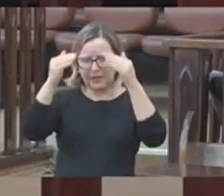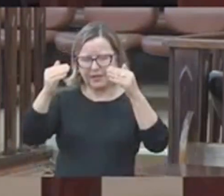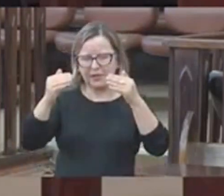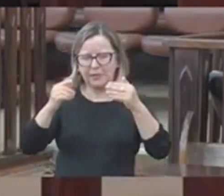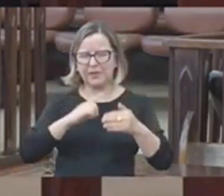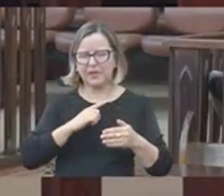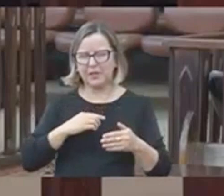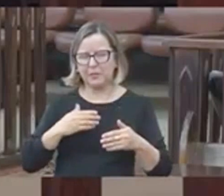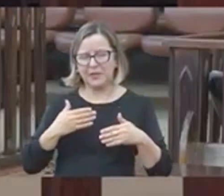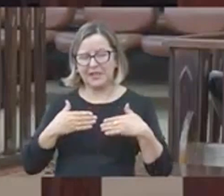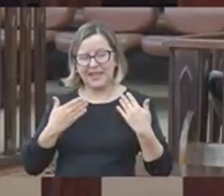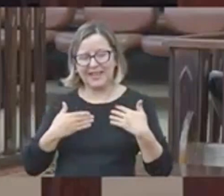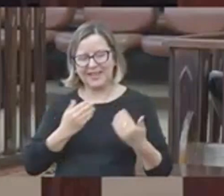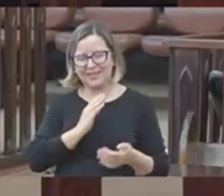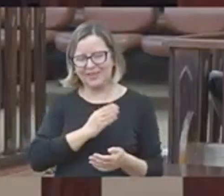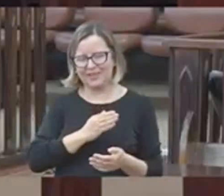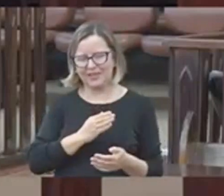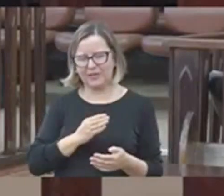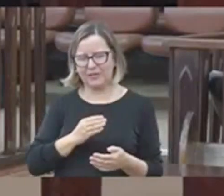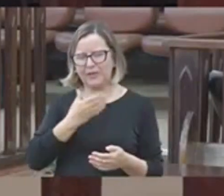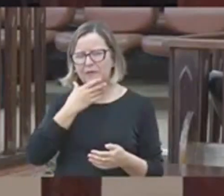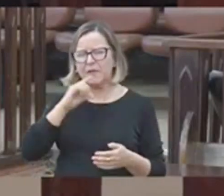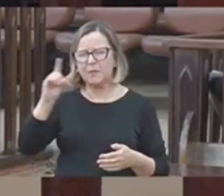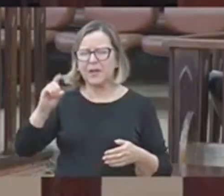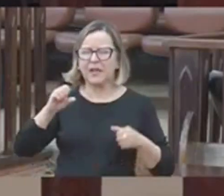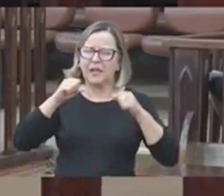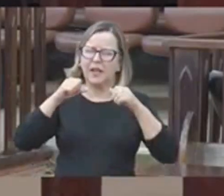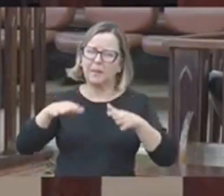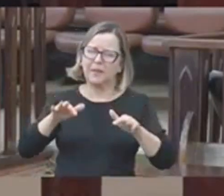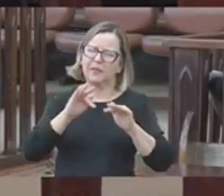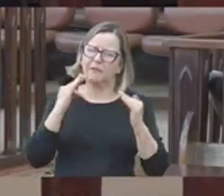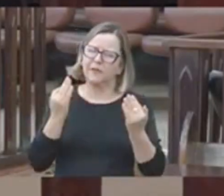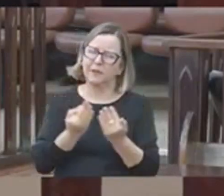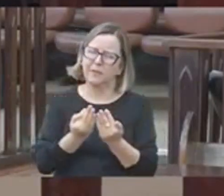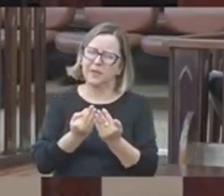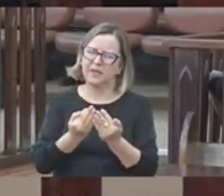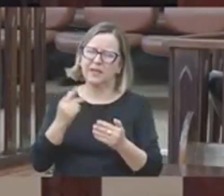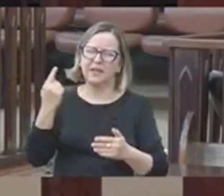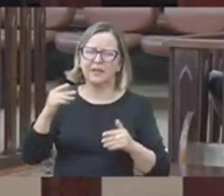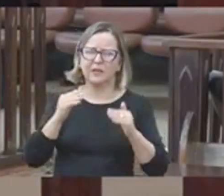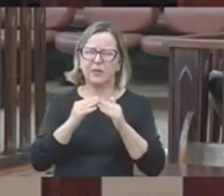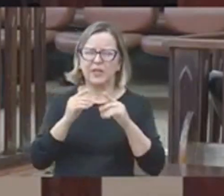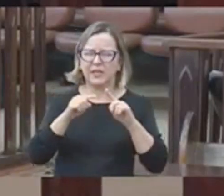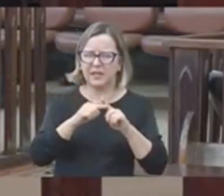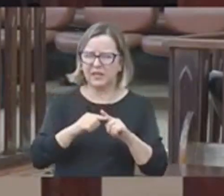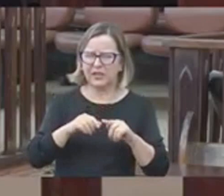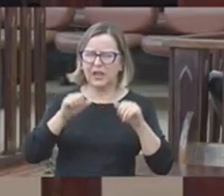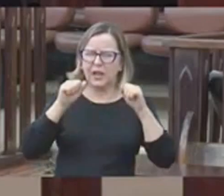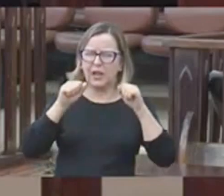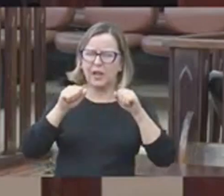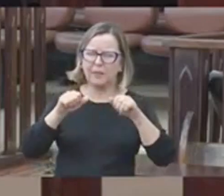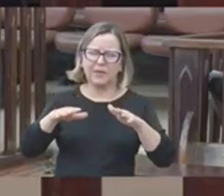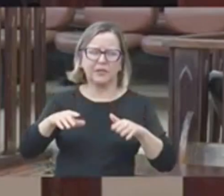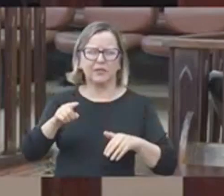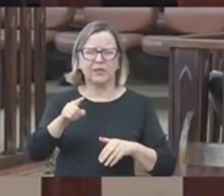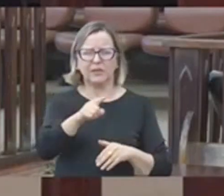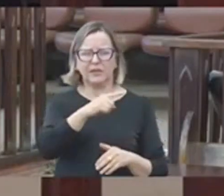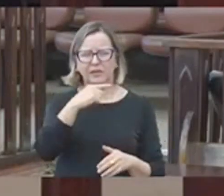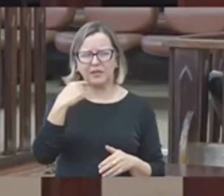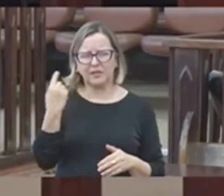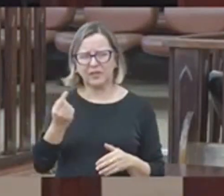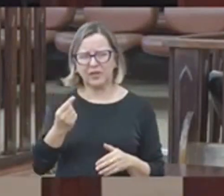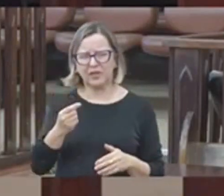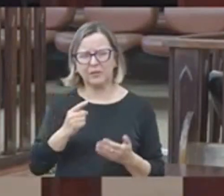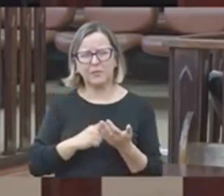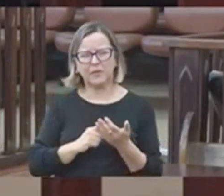abençoa a família da tua igreja, abençoa a nossa comunidade, Pai. Nós pedimos isto em nome do